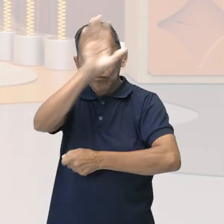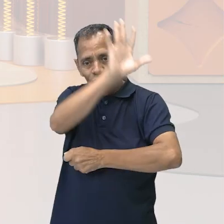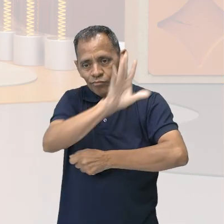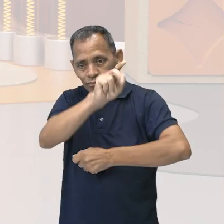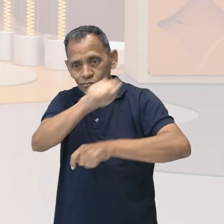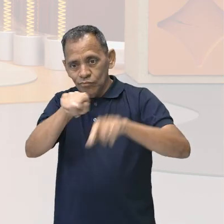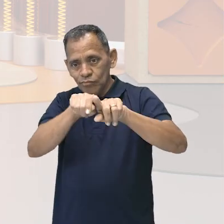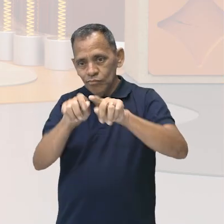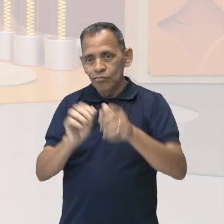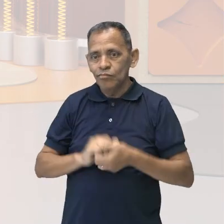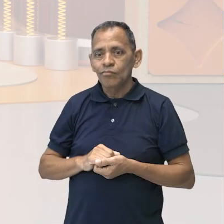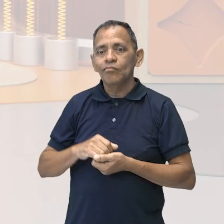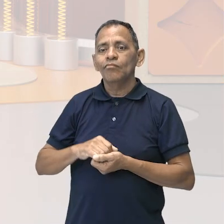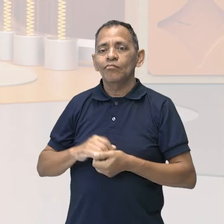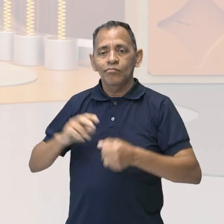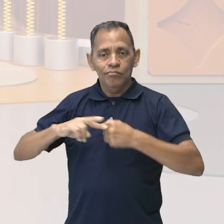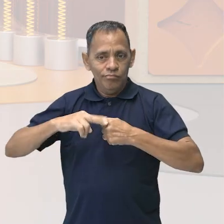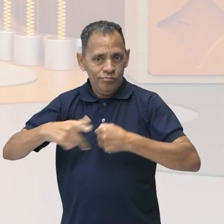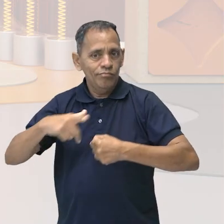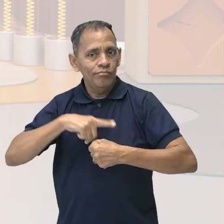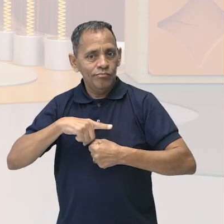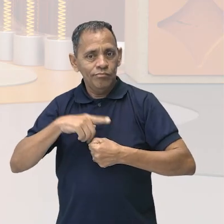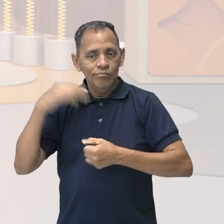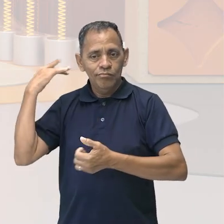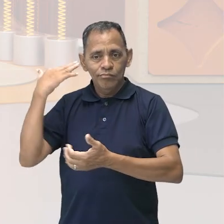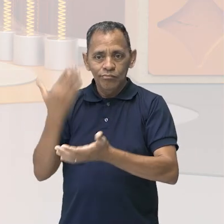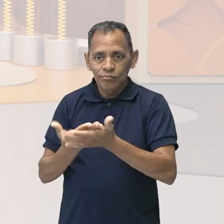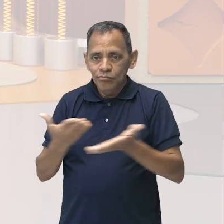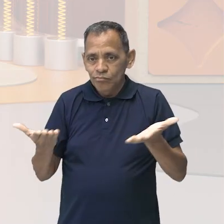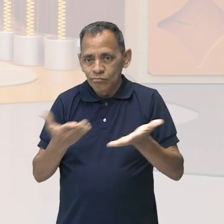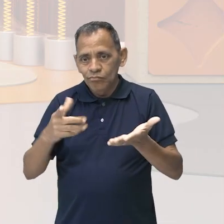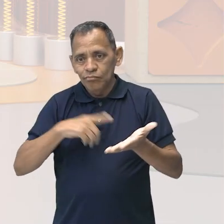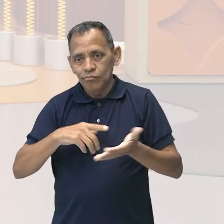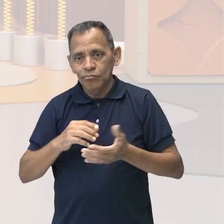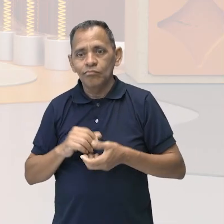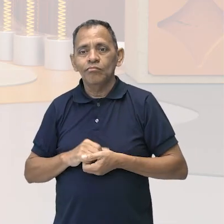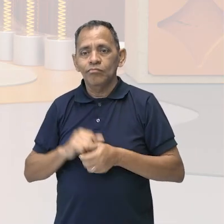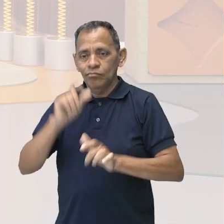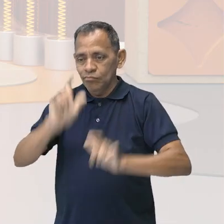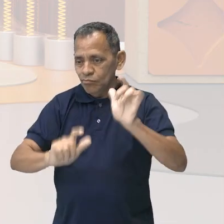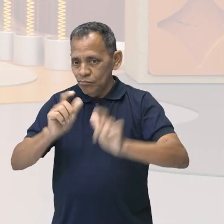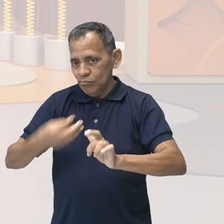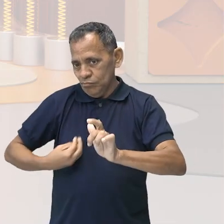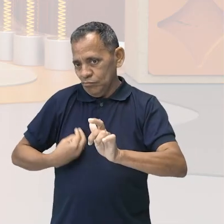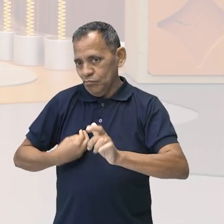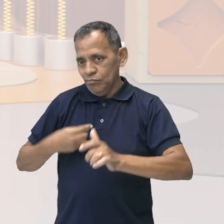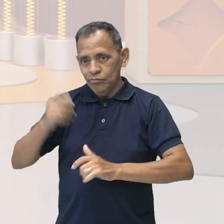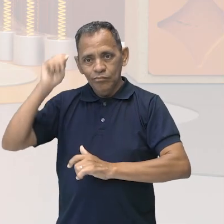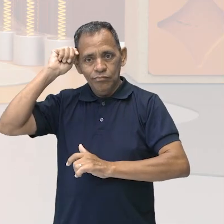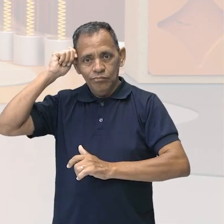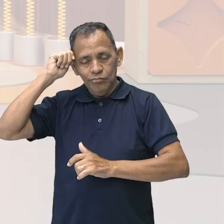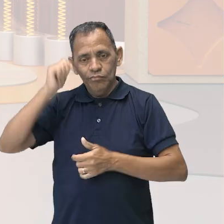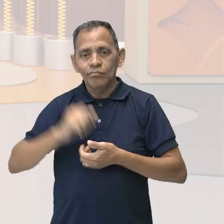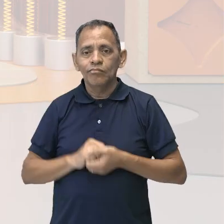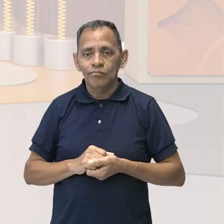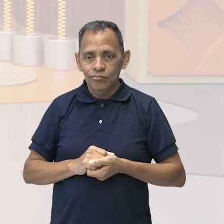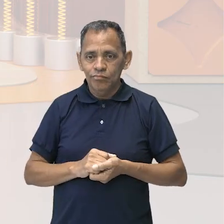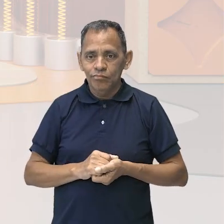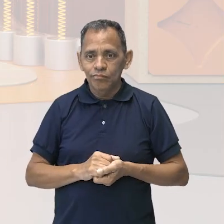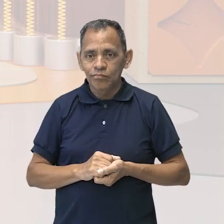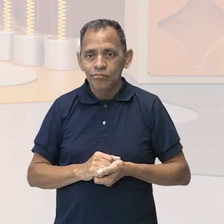geral, que deixou consequências que até hoje as civilizações que vivem na África, elas sentem, certo? Bem,